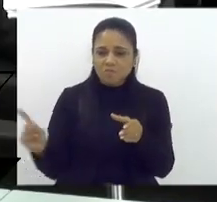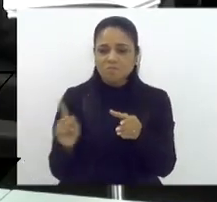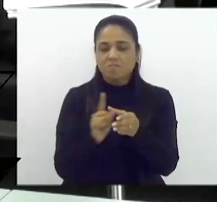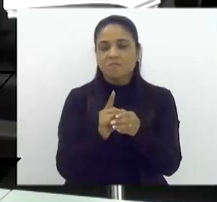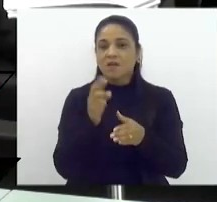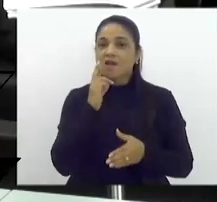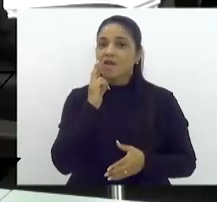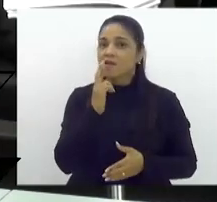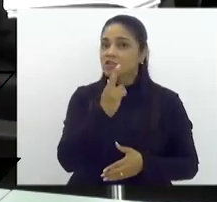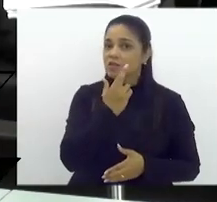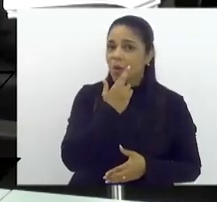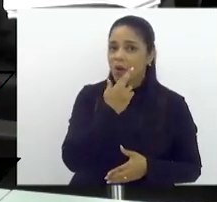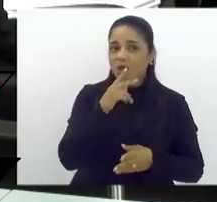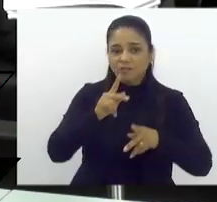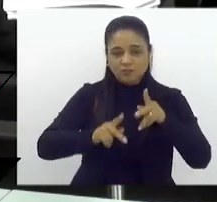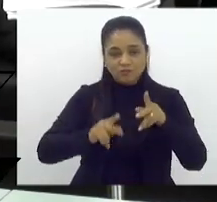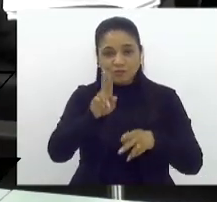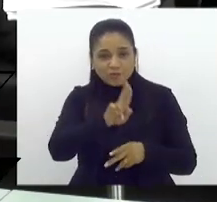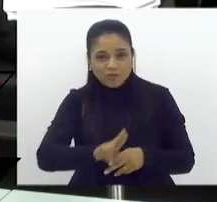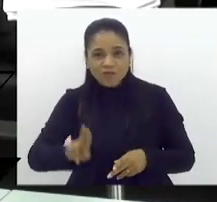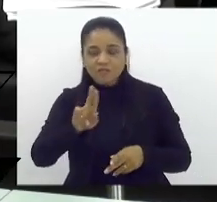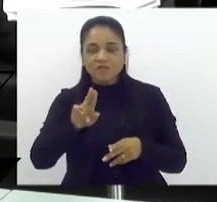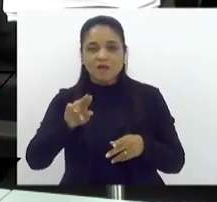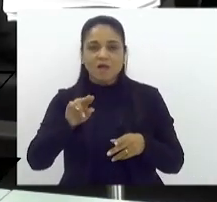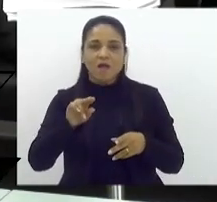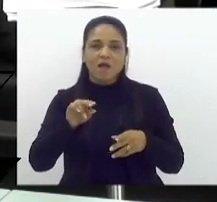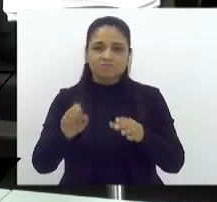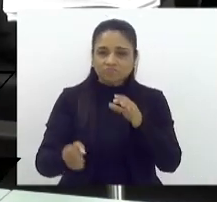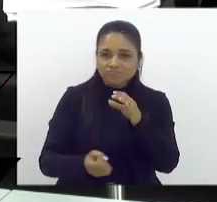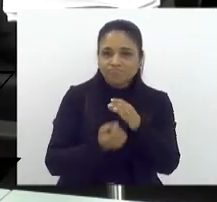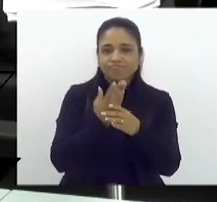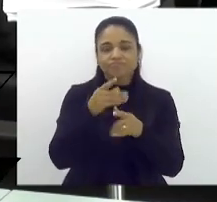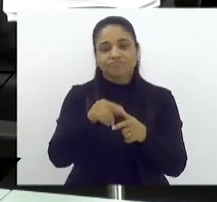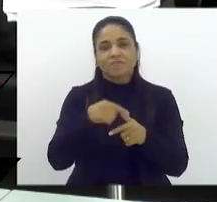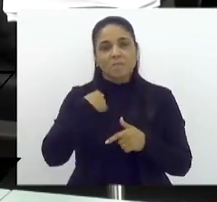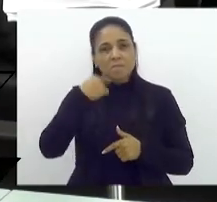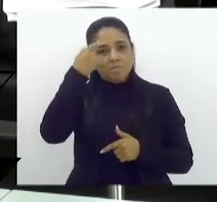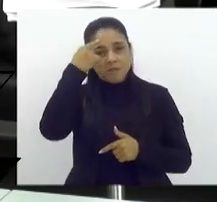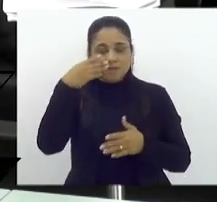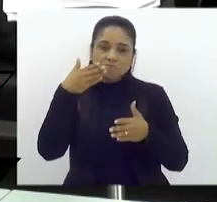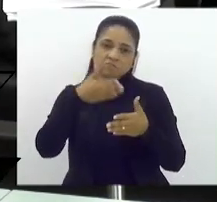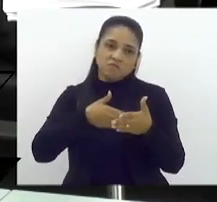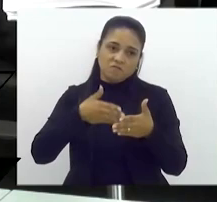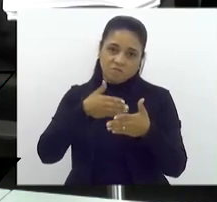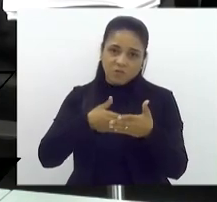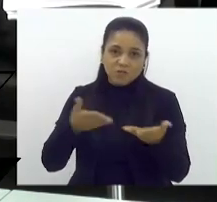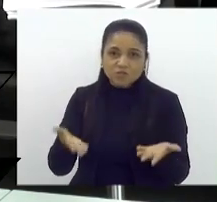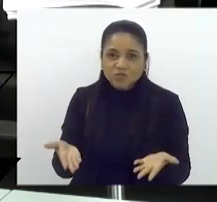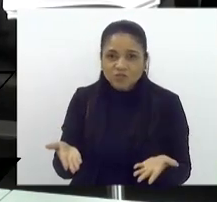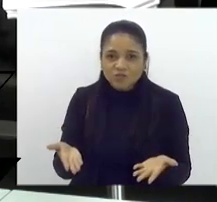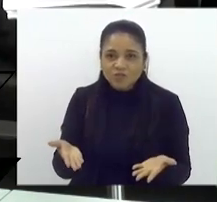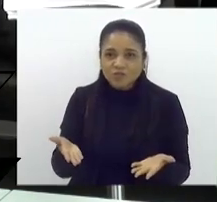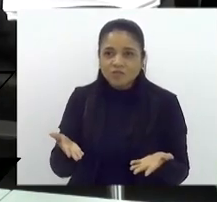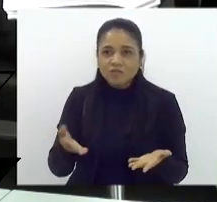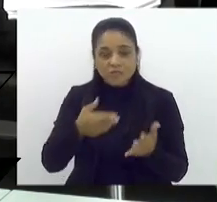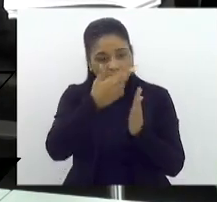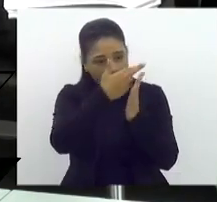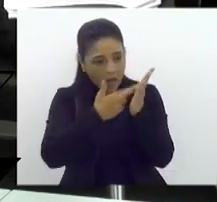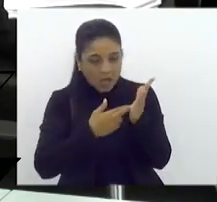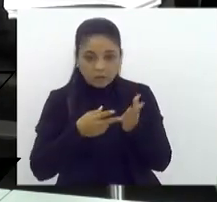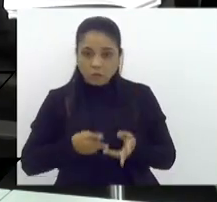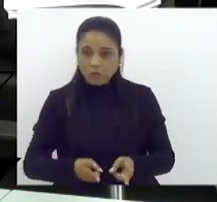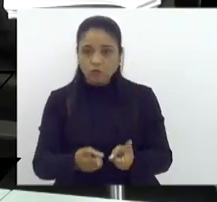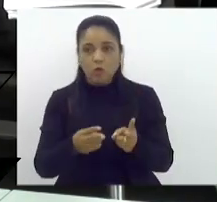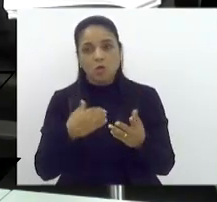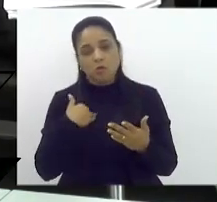lá. Isso poderia virar um impedimento. No mínimo, se fosse para manter esse relatório, eu gostaria de solicitar